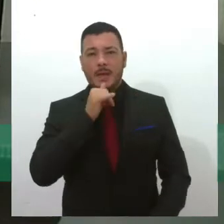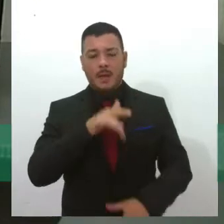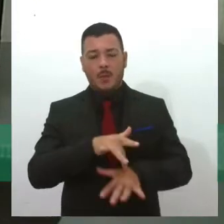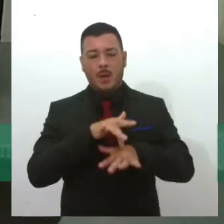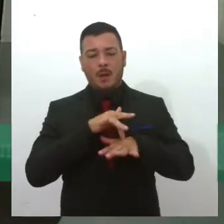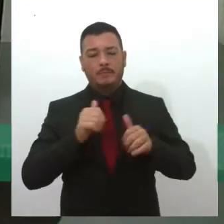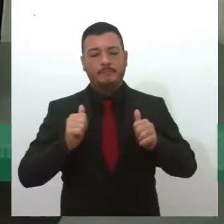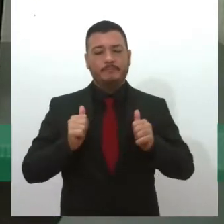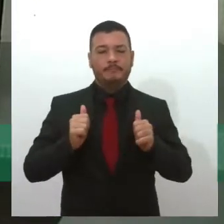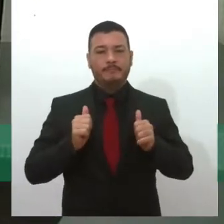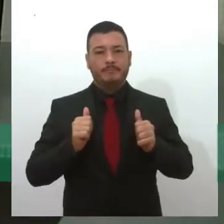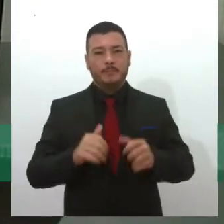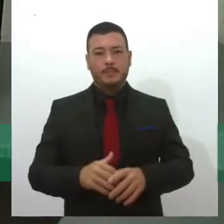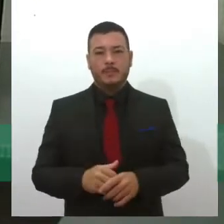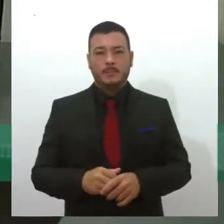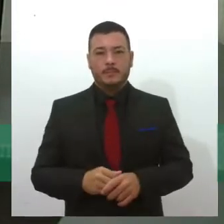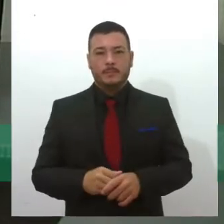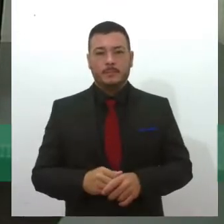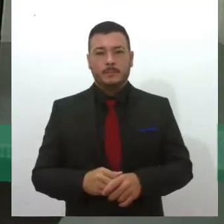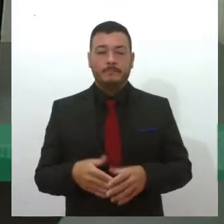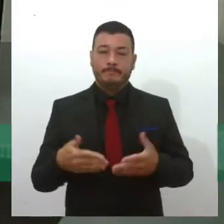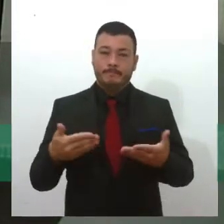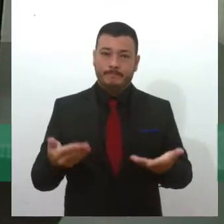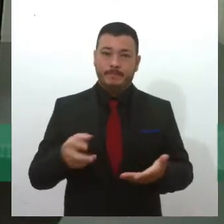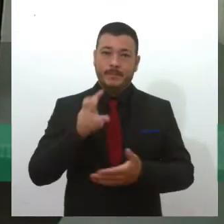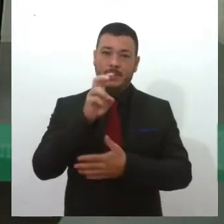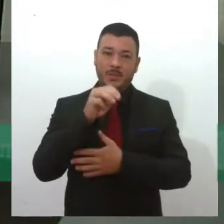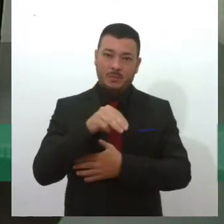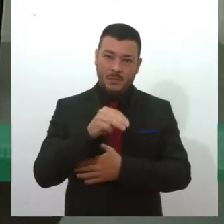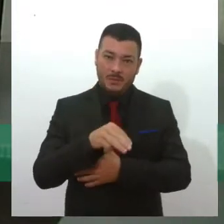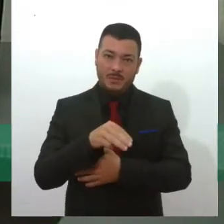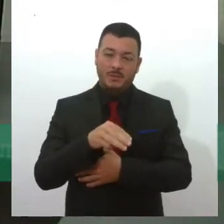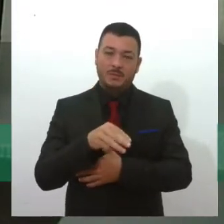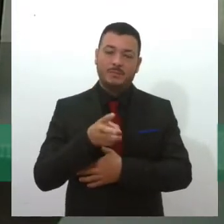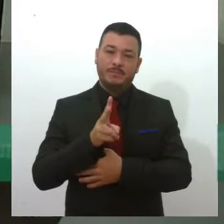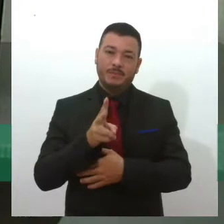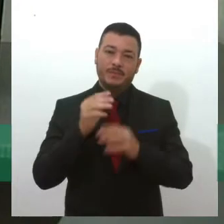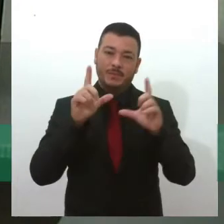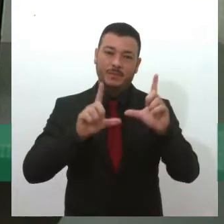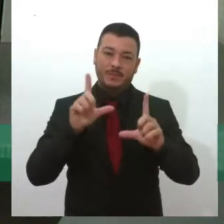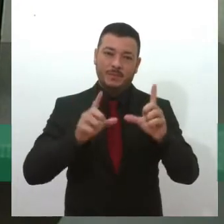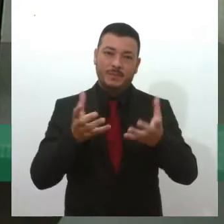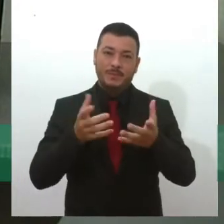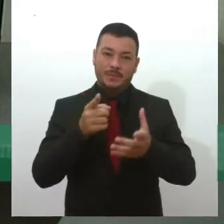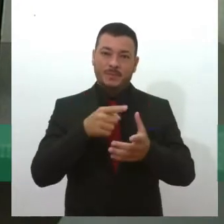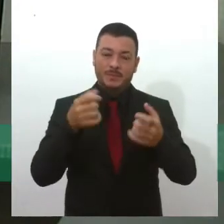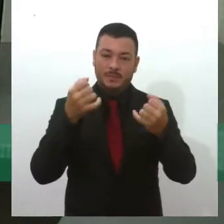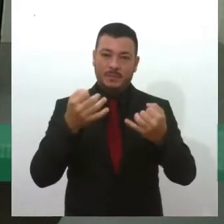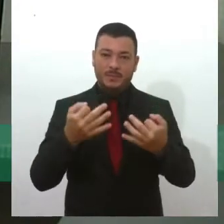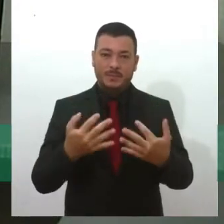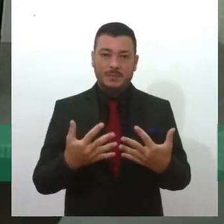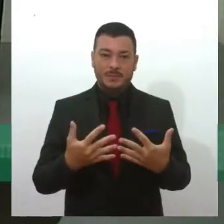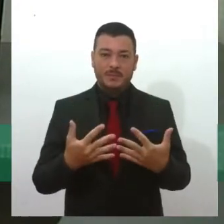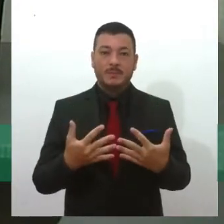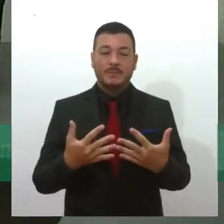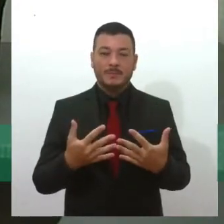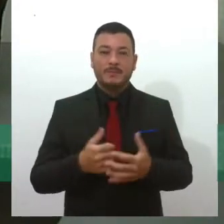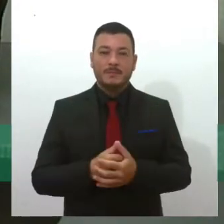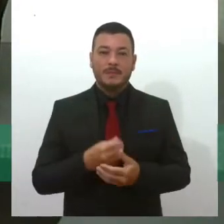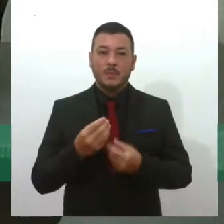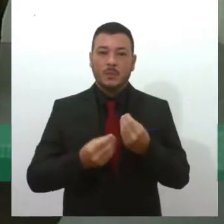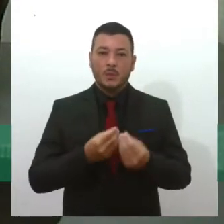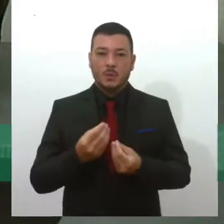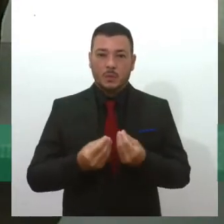essas práticas. A gente só tem mais 5 minutinhos aí de programa. Eu queria que vocês abordassem aí como é